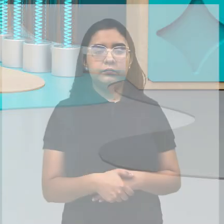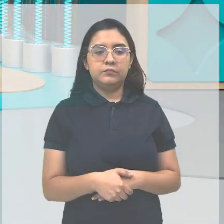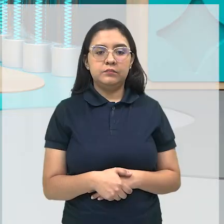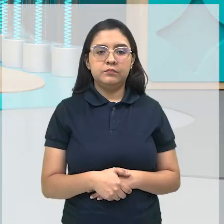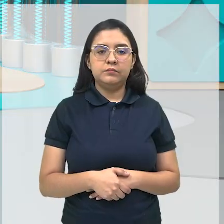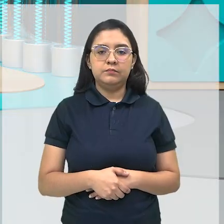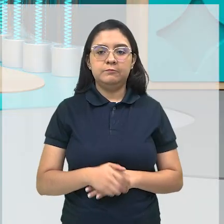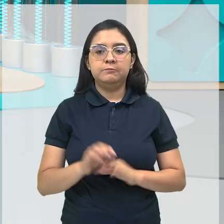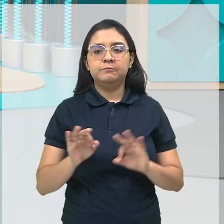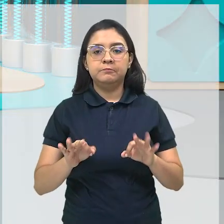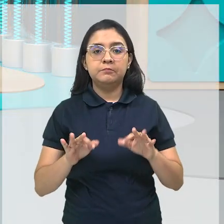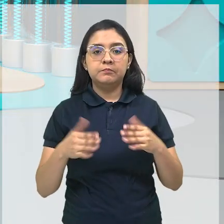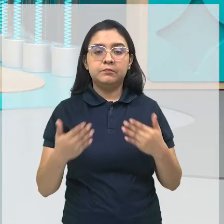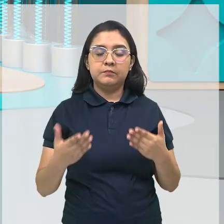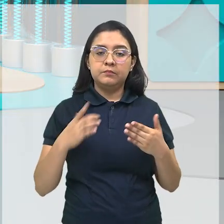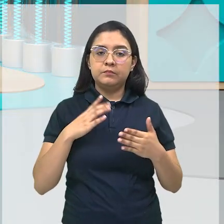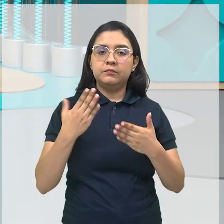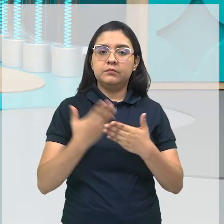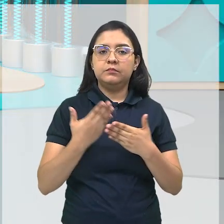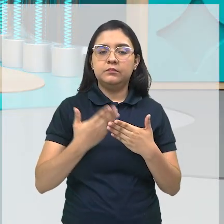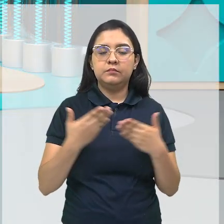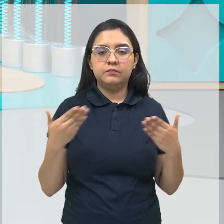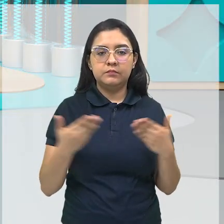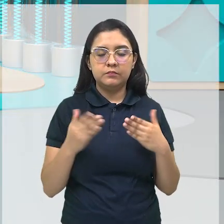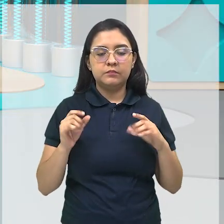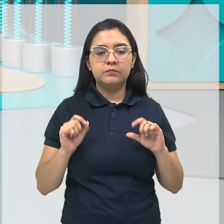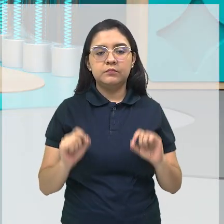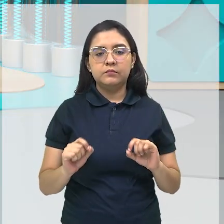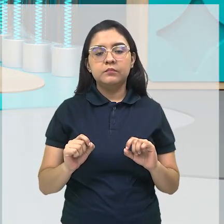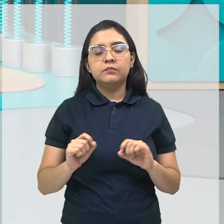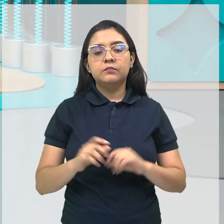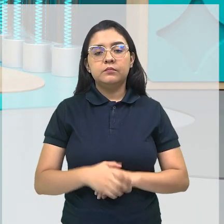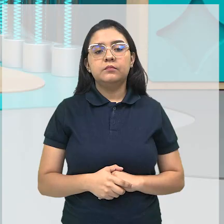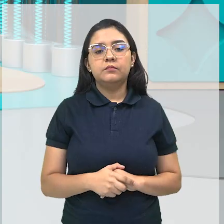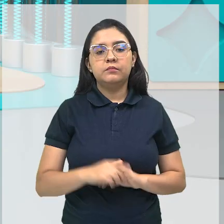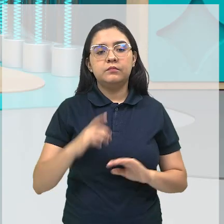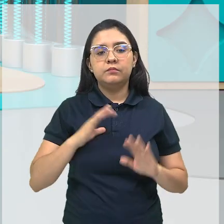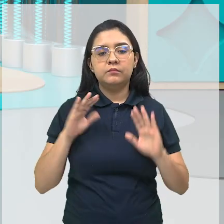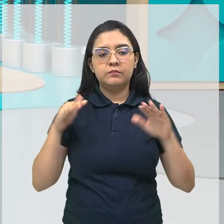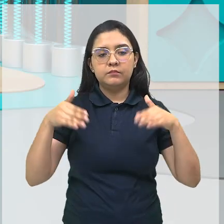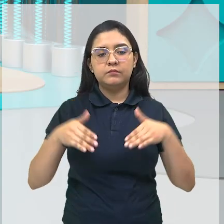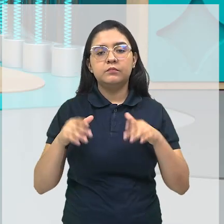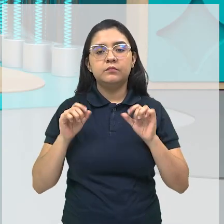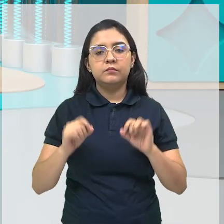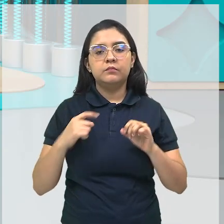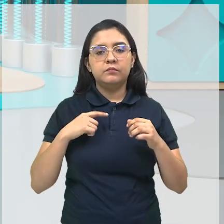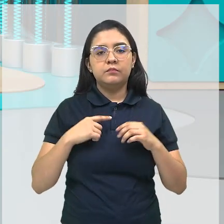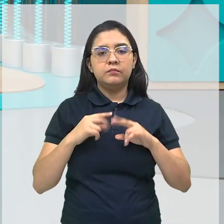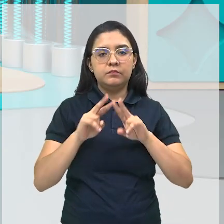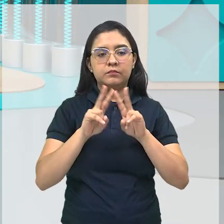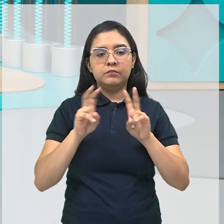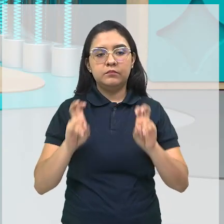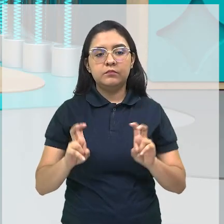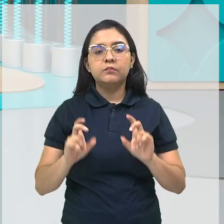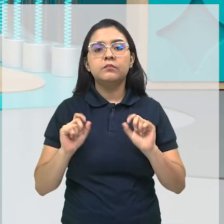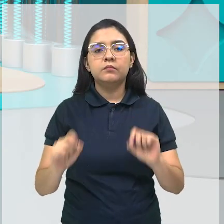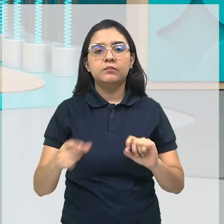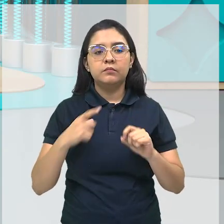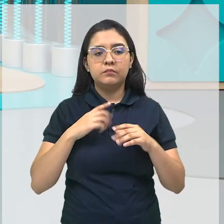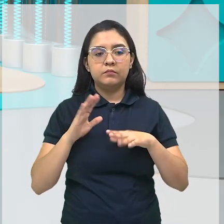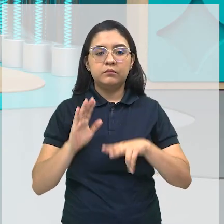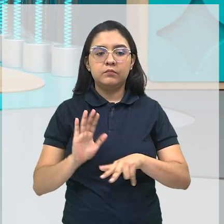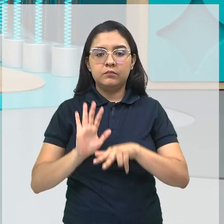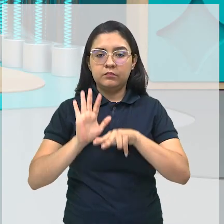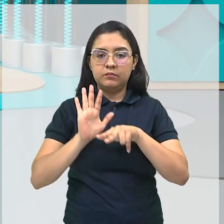Muito bem, pessoal. Então, nessa unidade, nós trabalhamos especificamente sobre os temas de primeiros